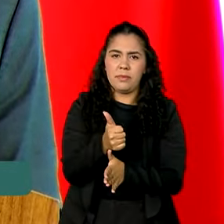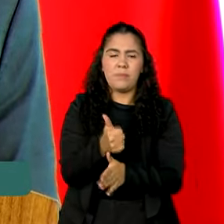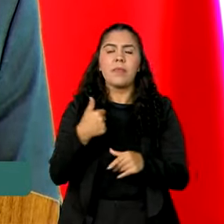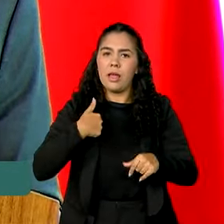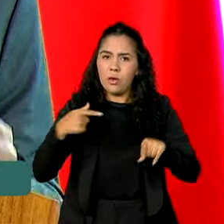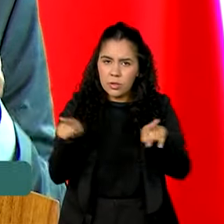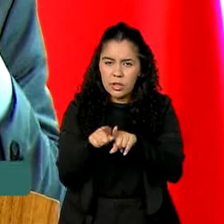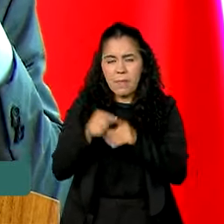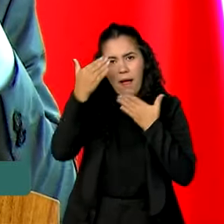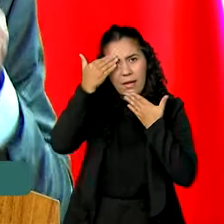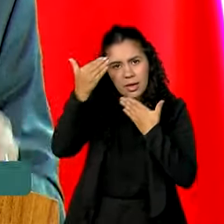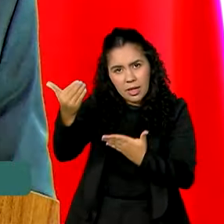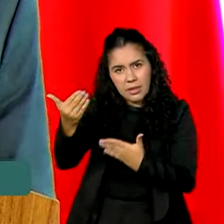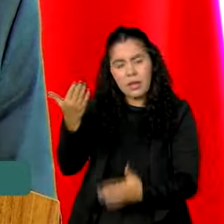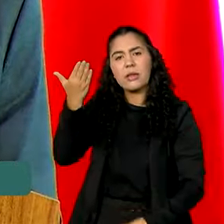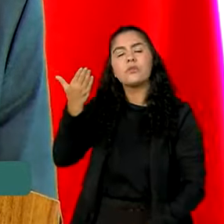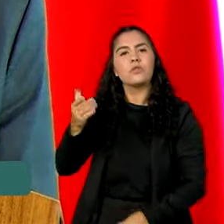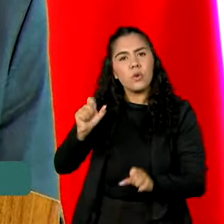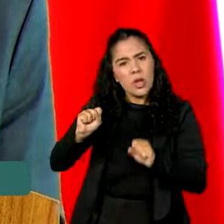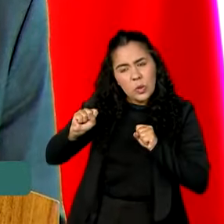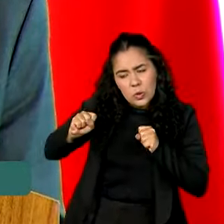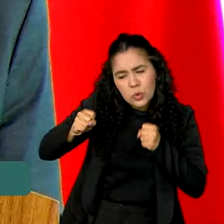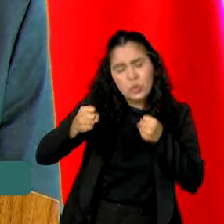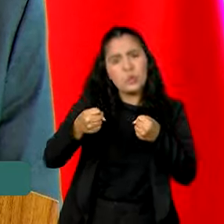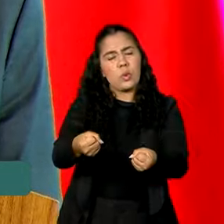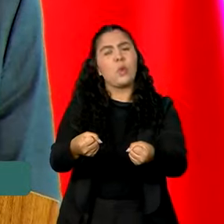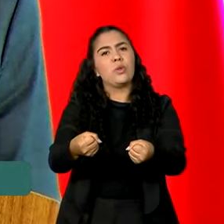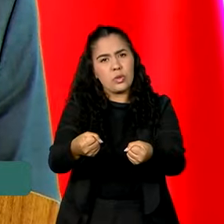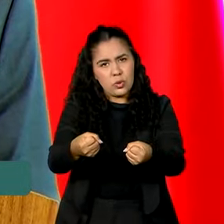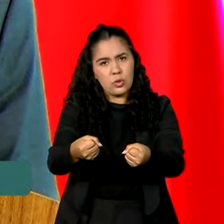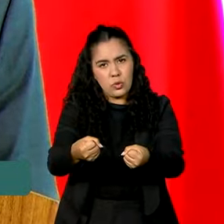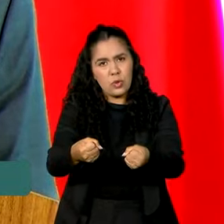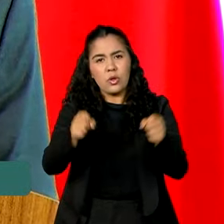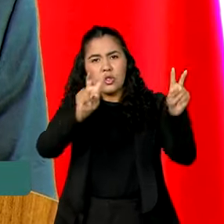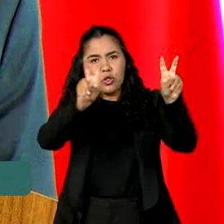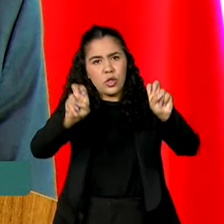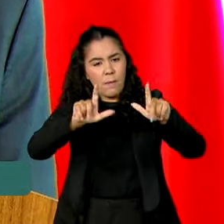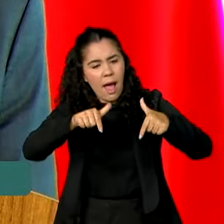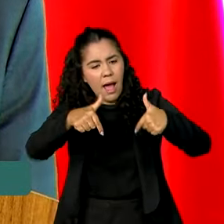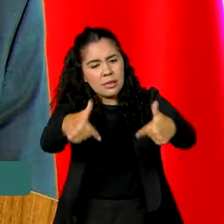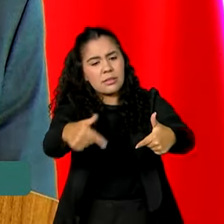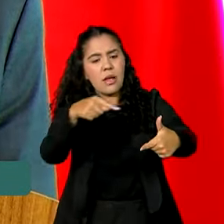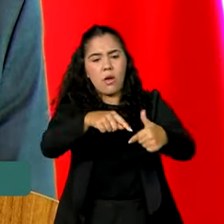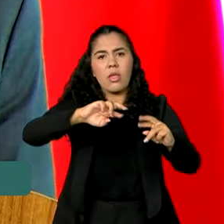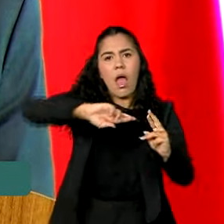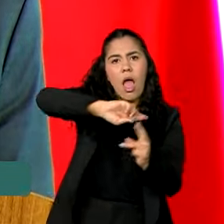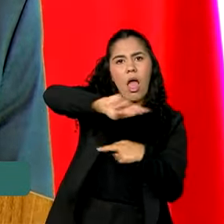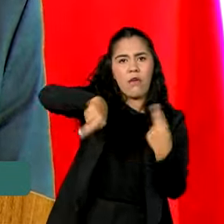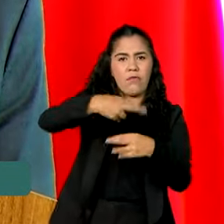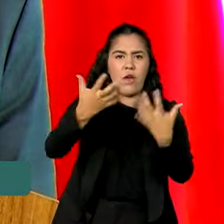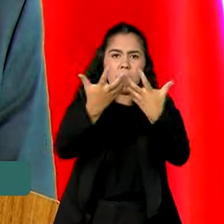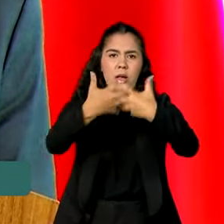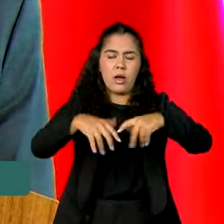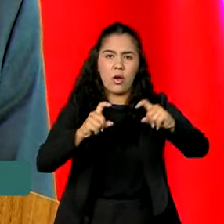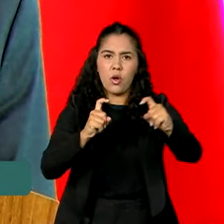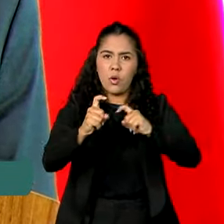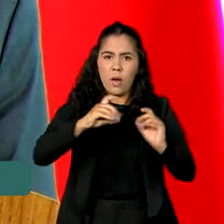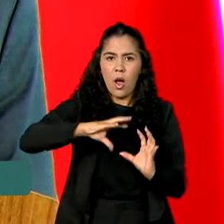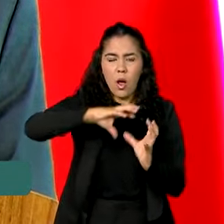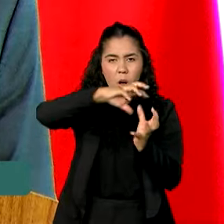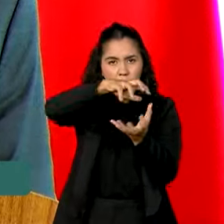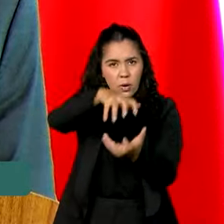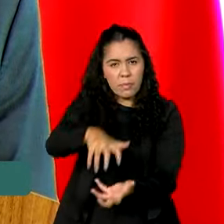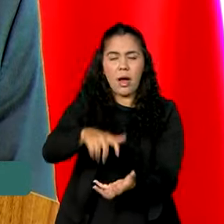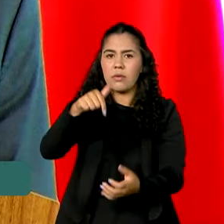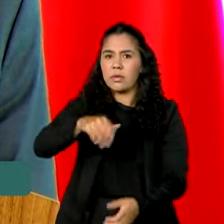o engajamento no chamado à ação pela reforma da governança global